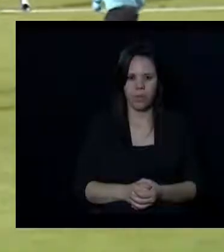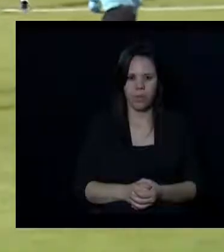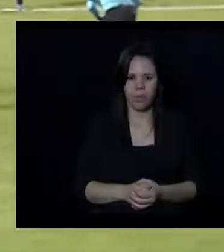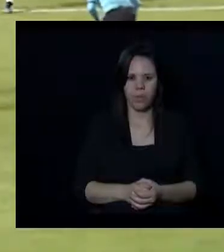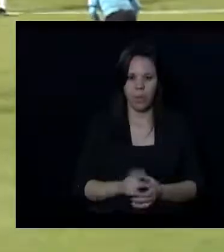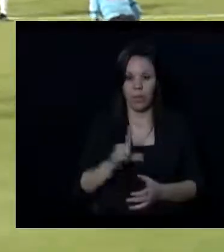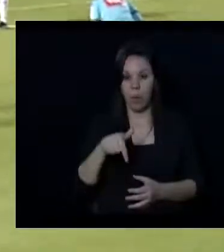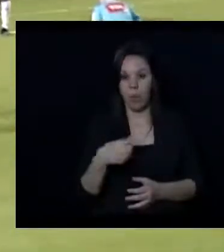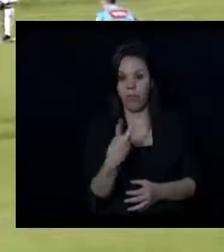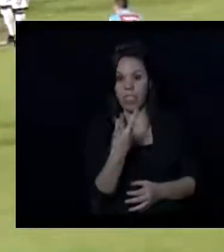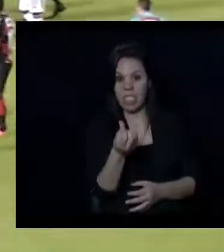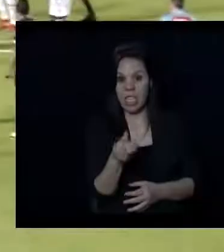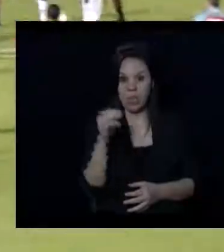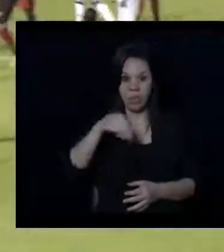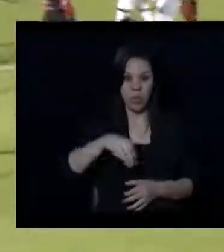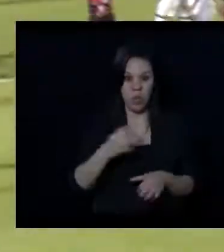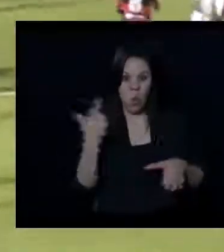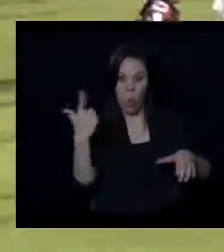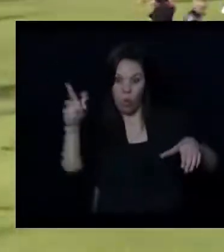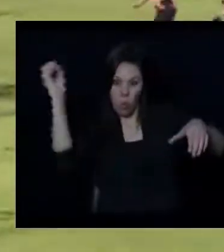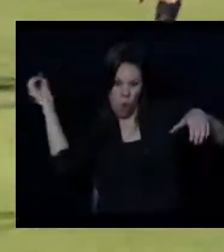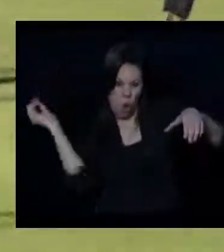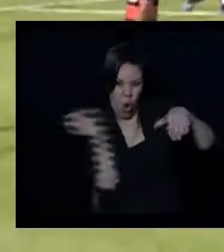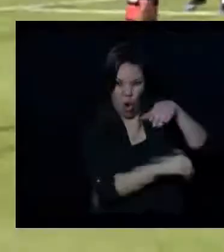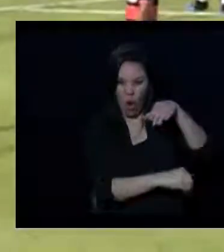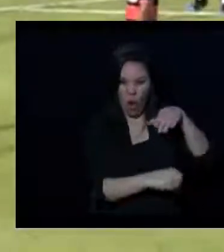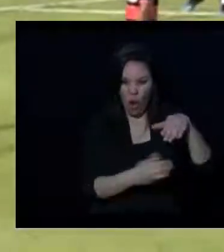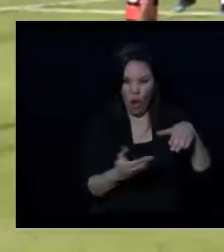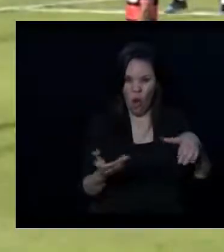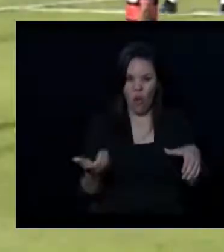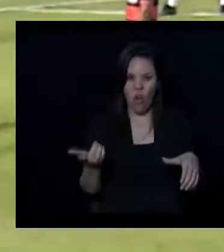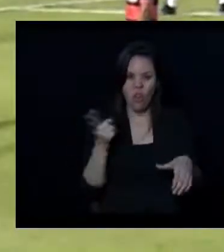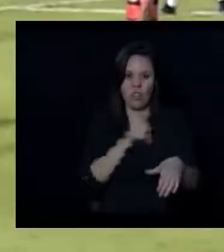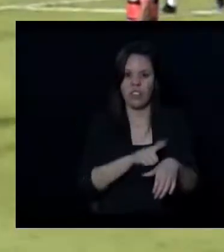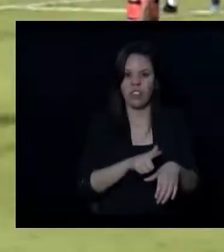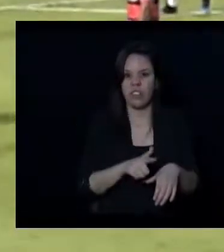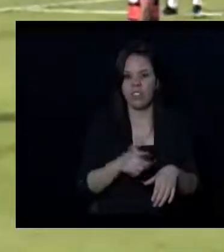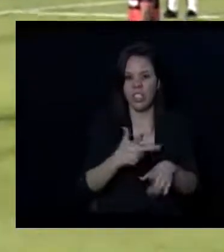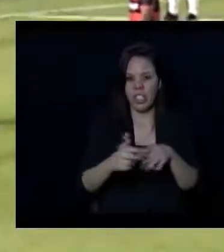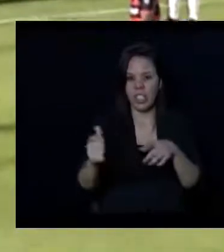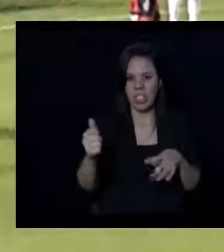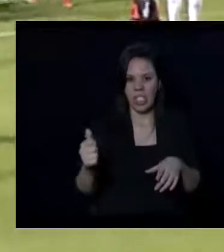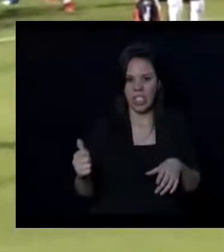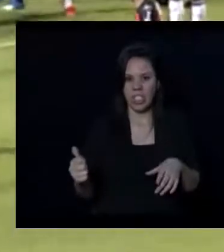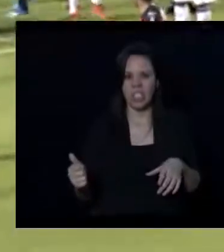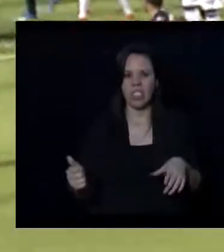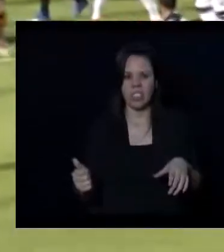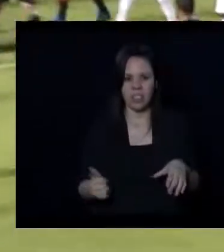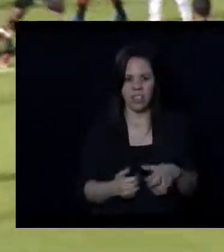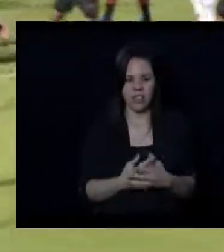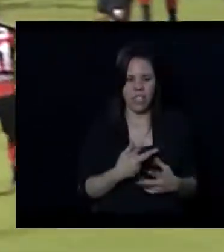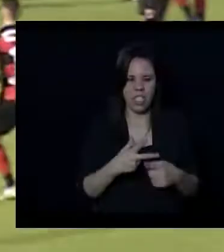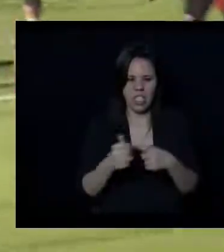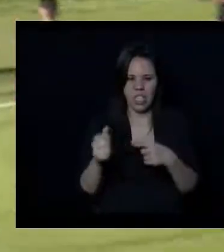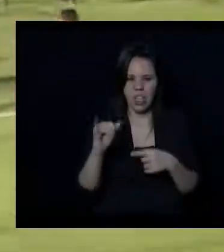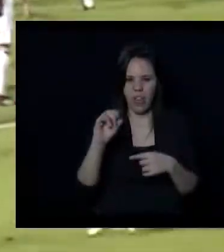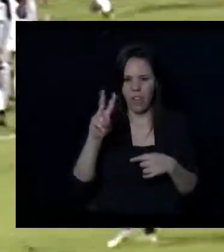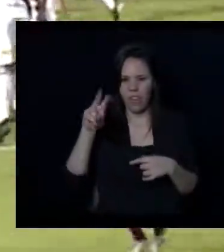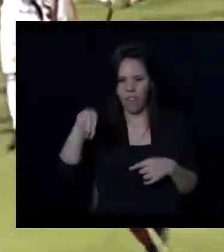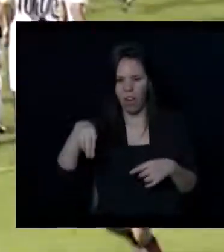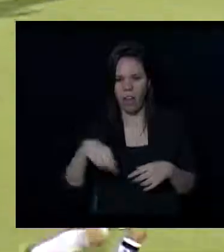Aos 26, um golaço de falta. Elvis acertou o ângulo do goleirão Ivan,